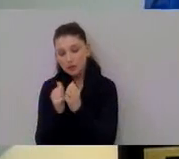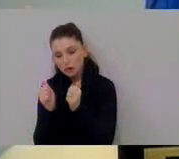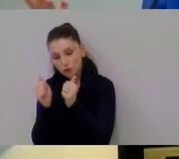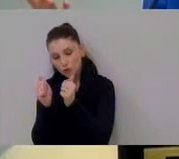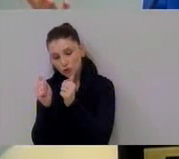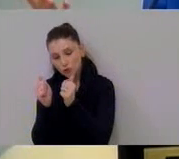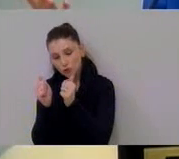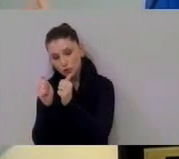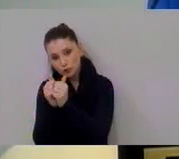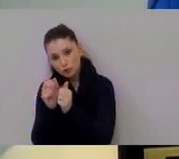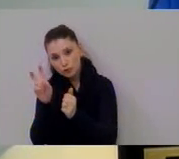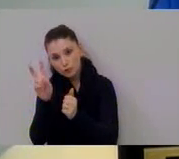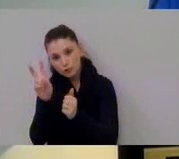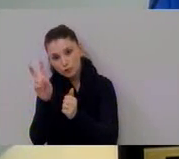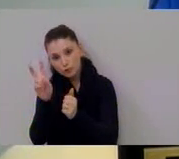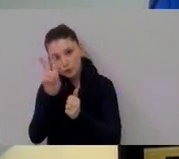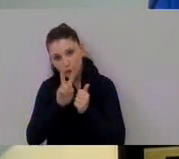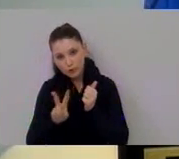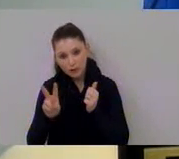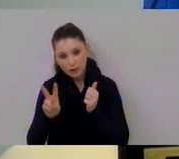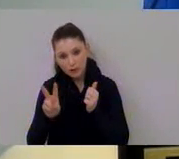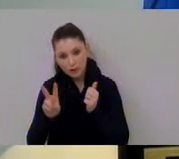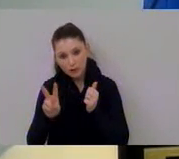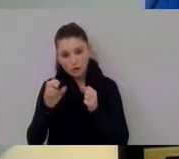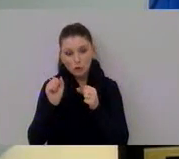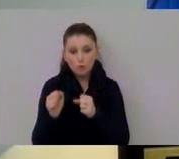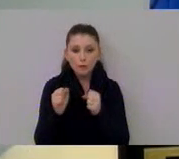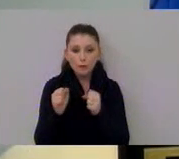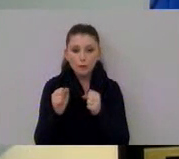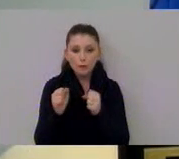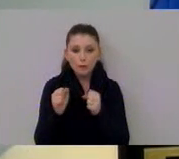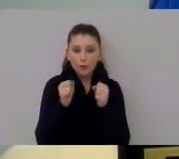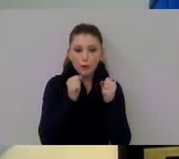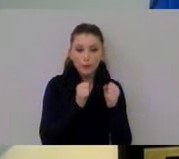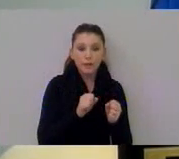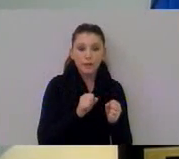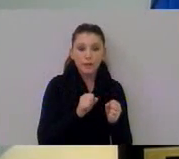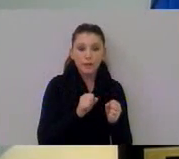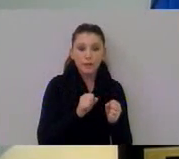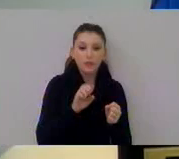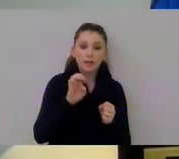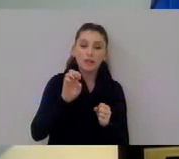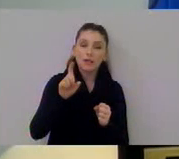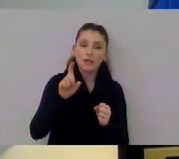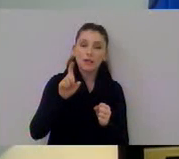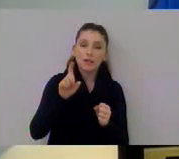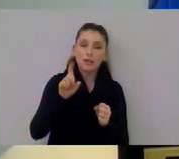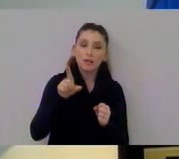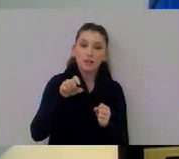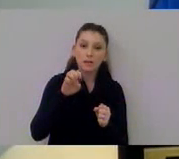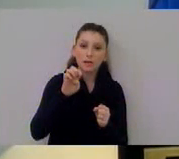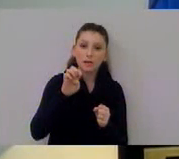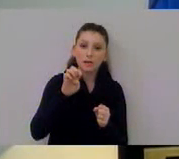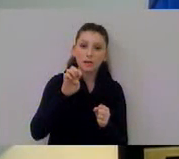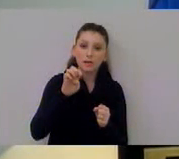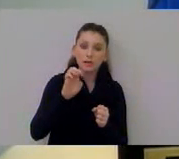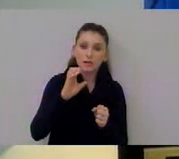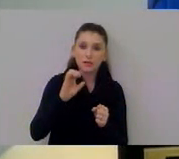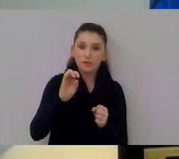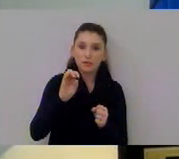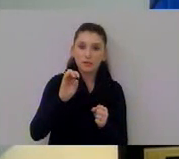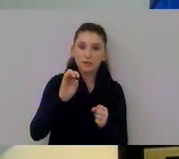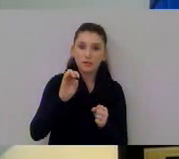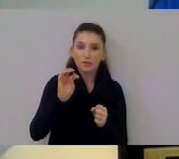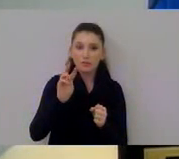e o poder executivo. Nós temos essa tribuna, e essa tribuna